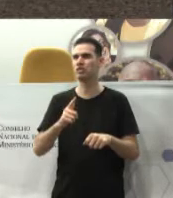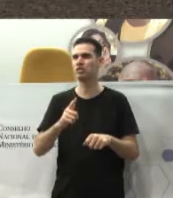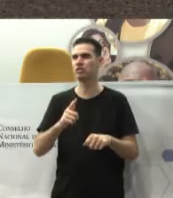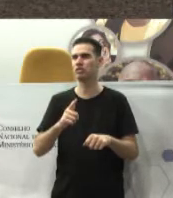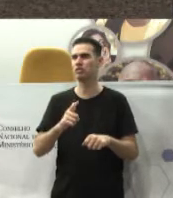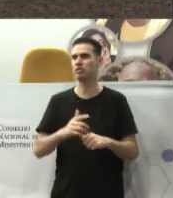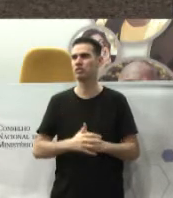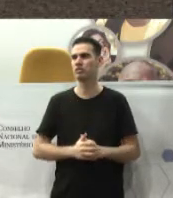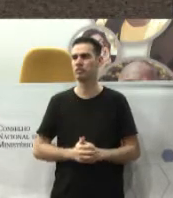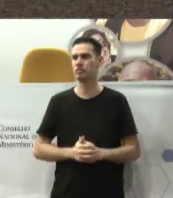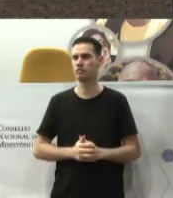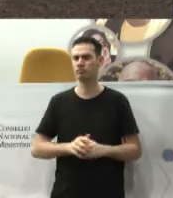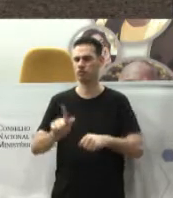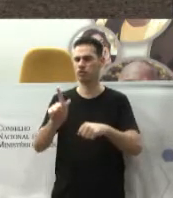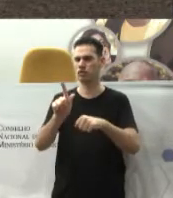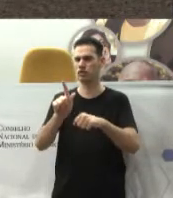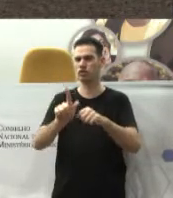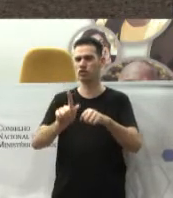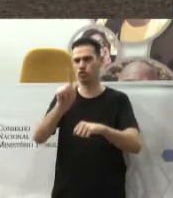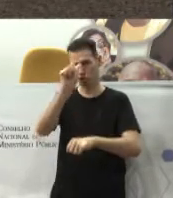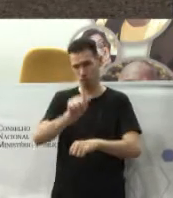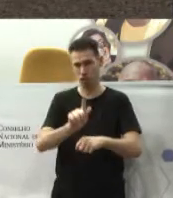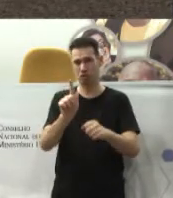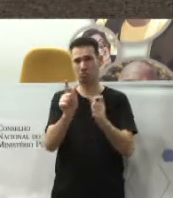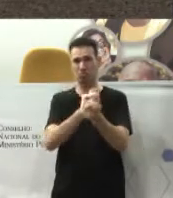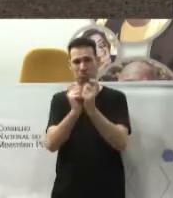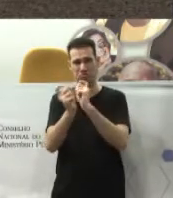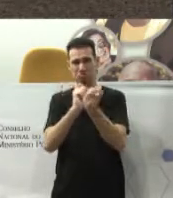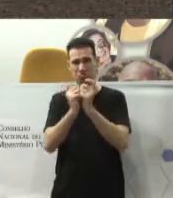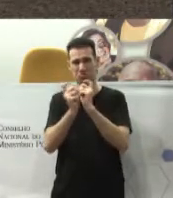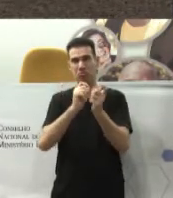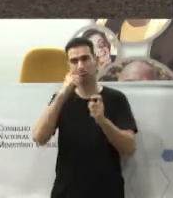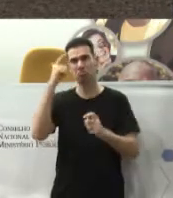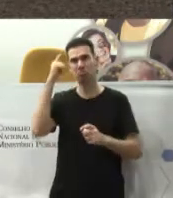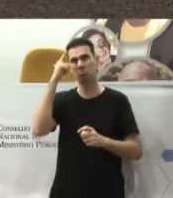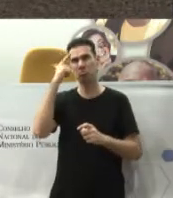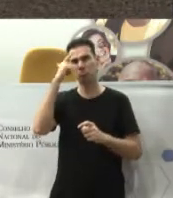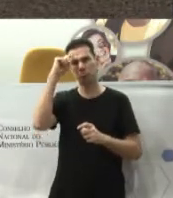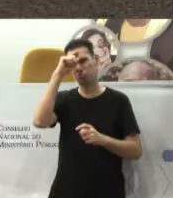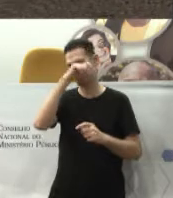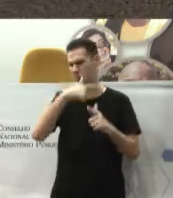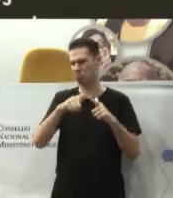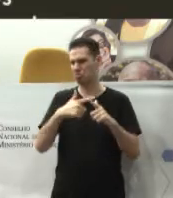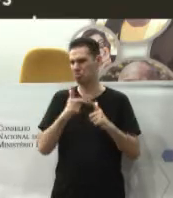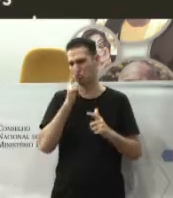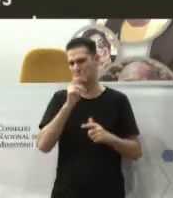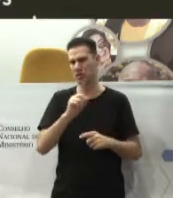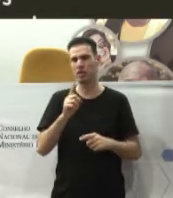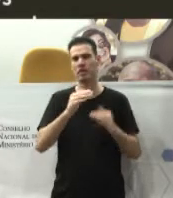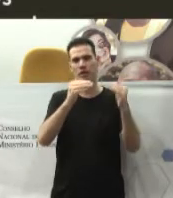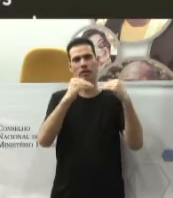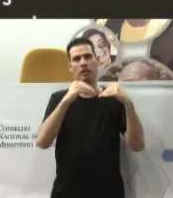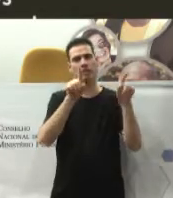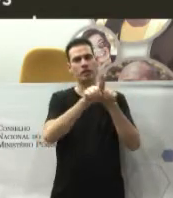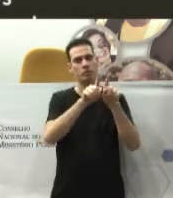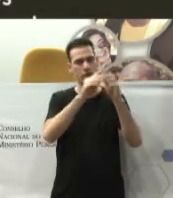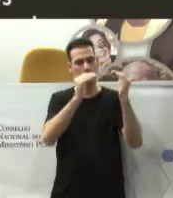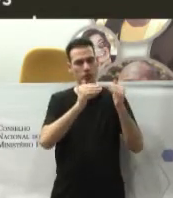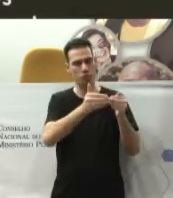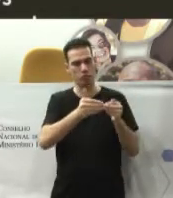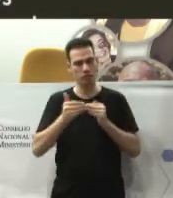não gere perplexidade. O ajuizamento da ação foi em julho de 2017. O aditamento do pedido e